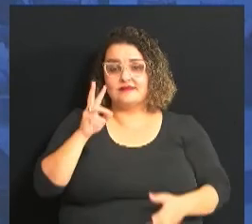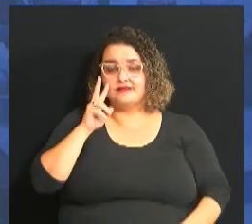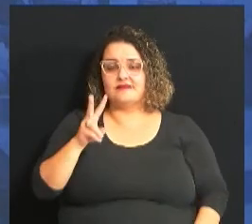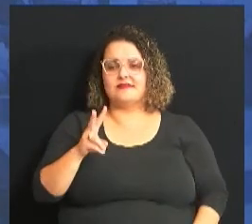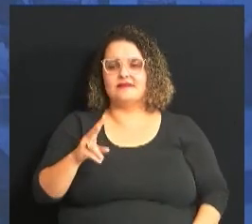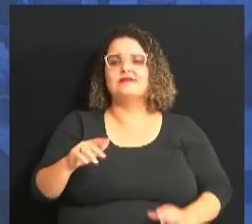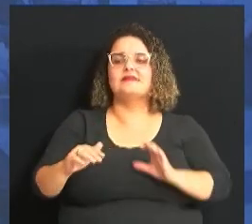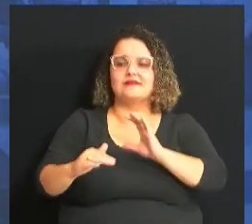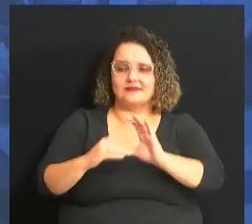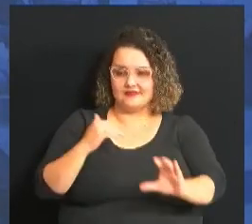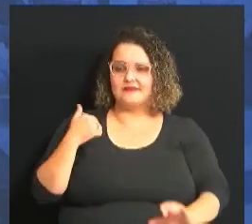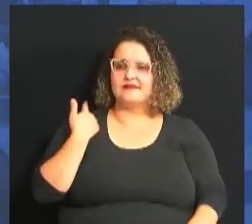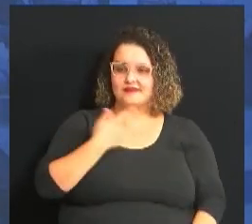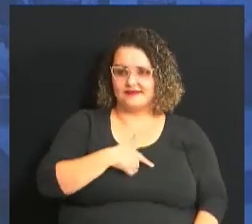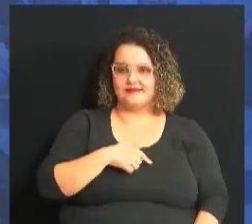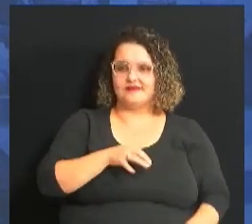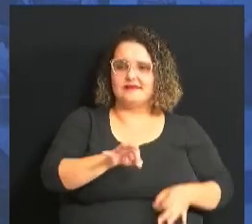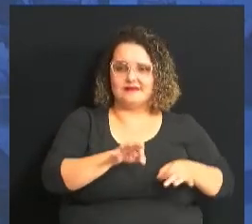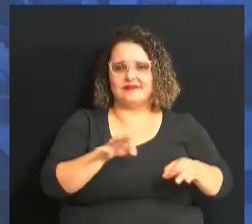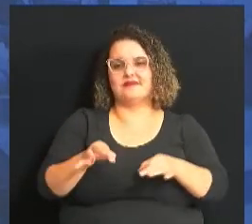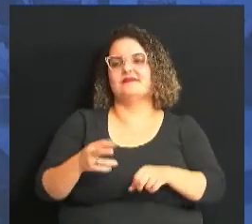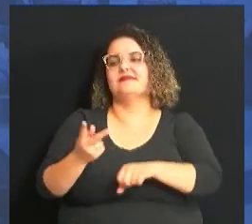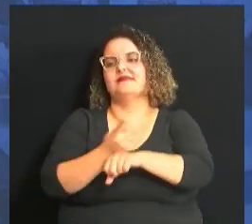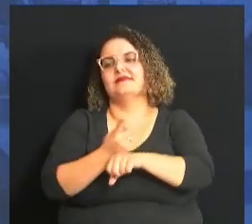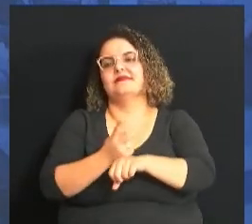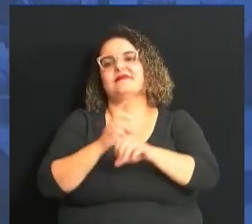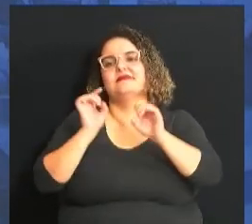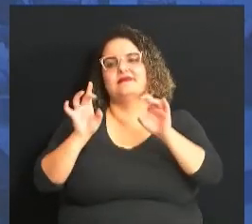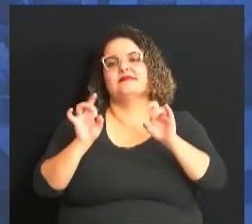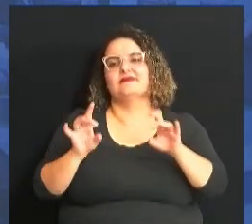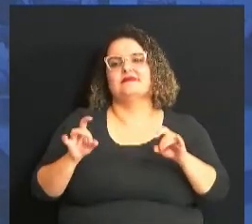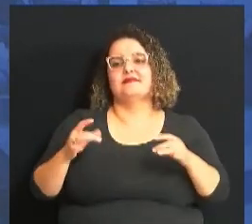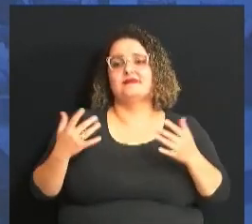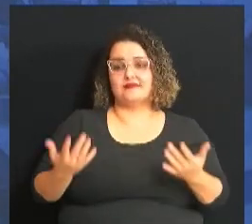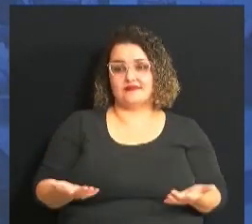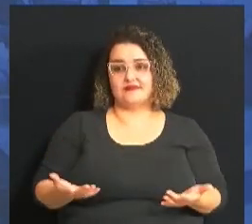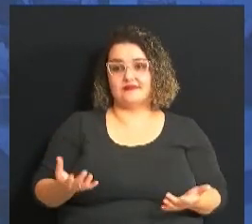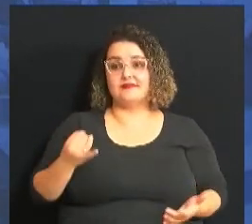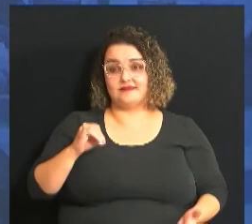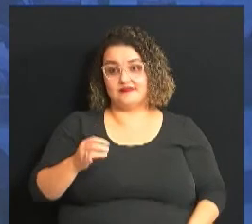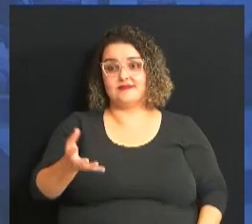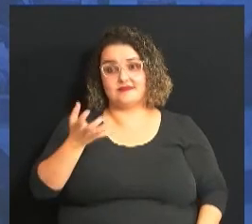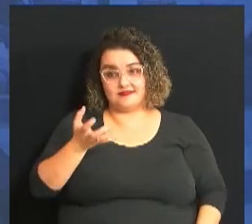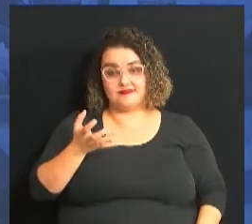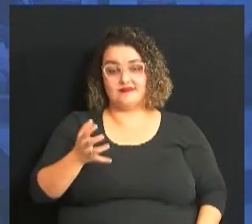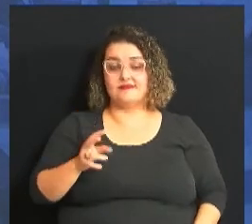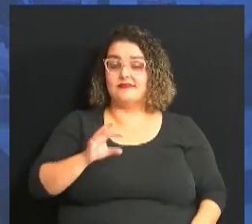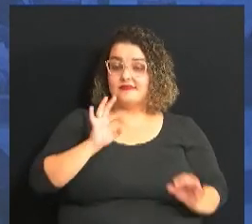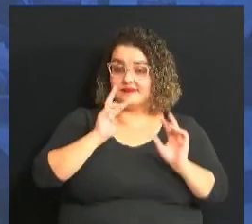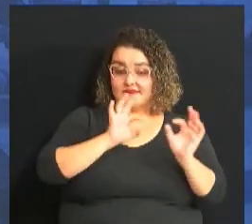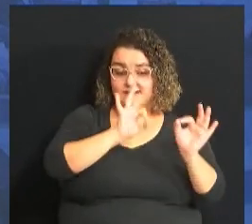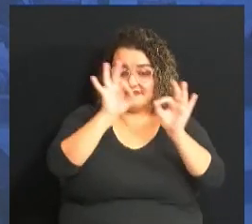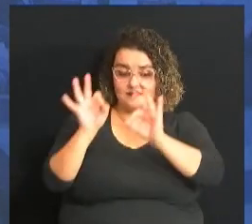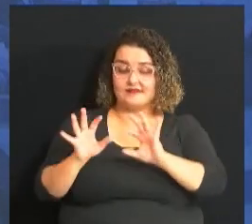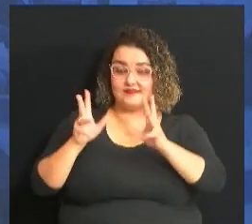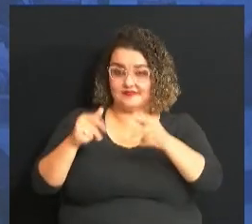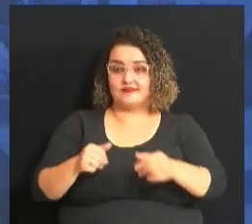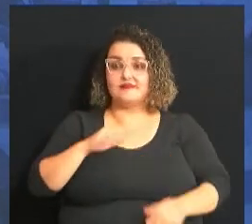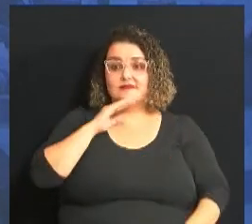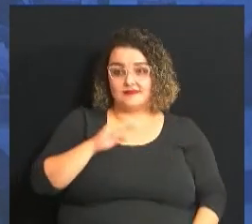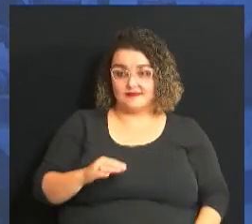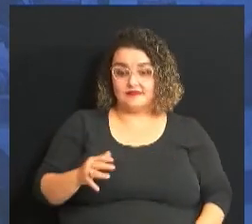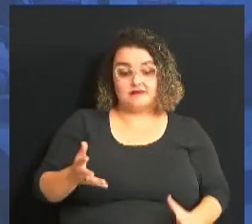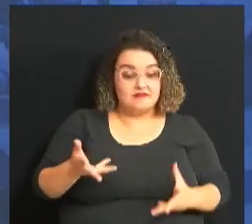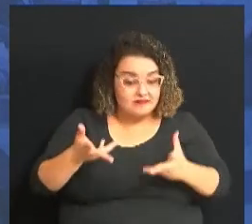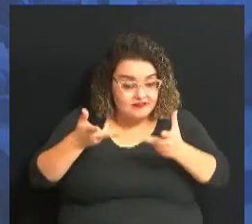pra gente que a nossa produção vai atrás de um especialista. E se quiser rever tudo que foi falado nessa tarde muito rica